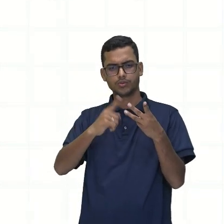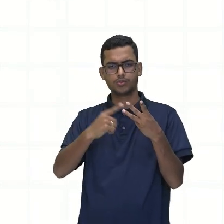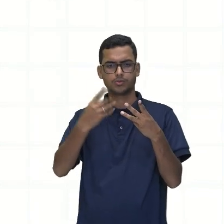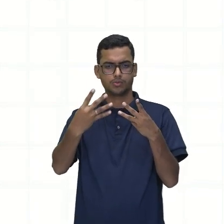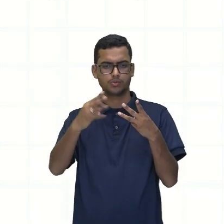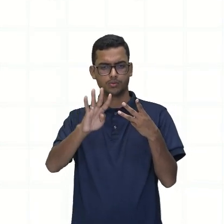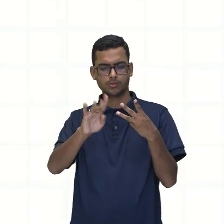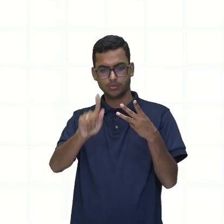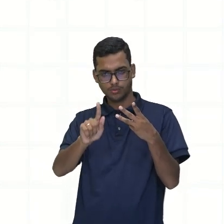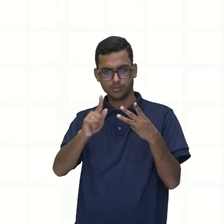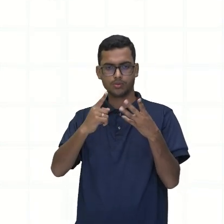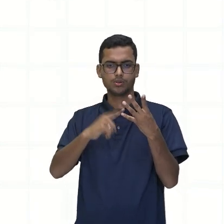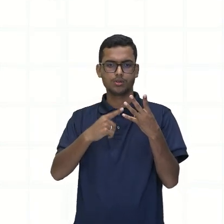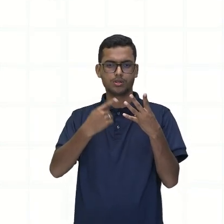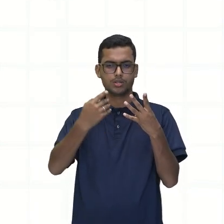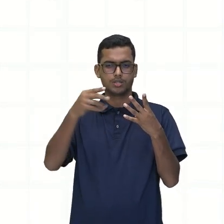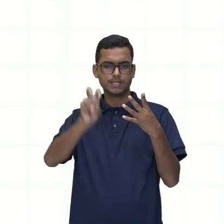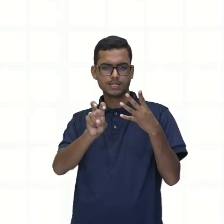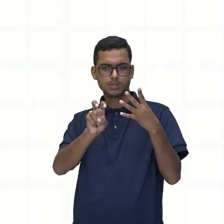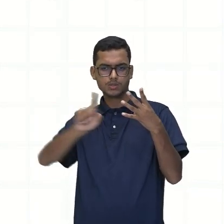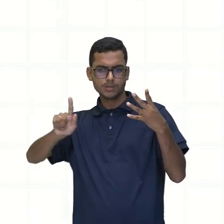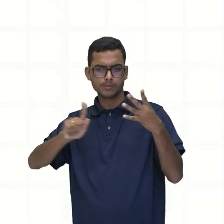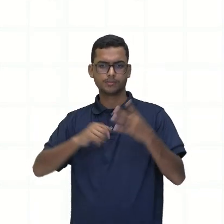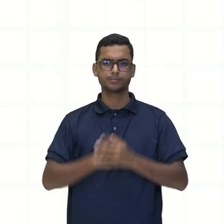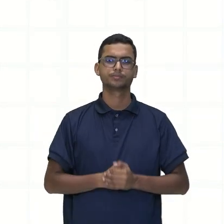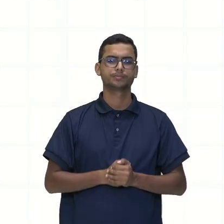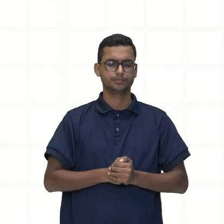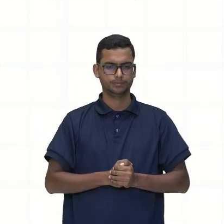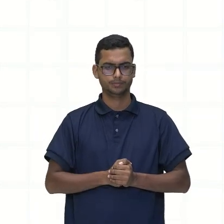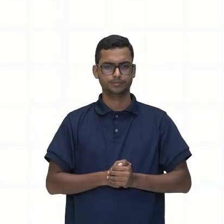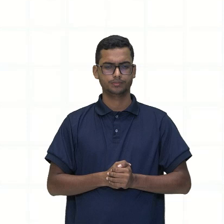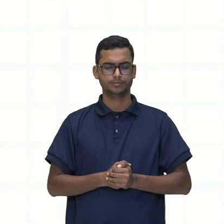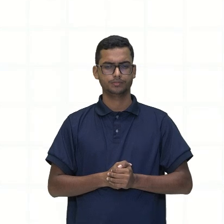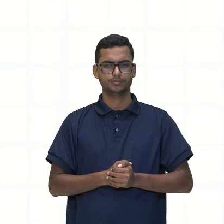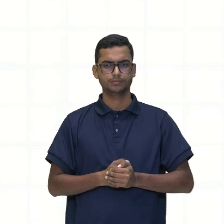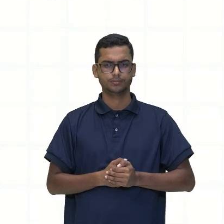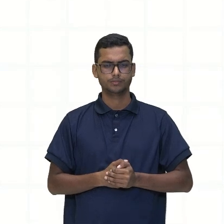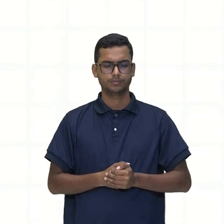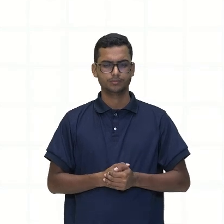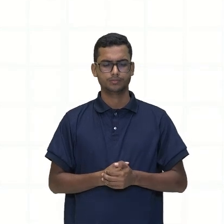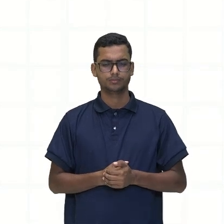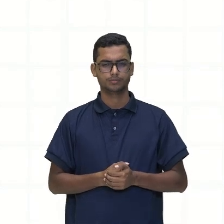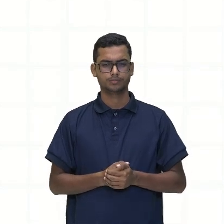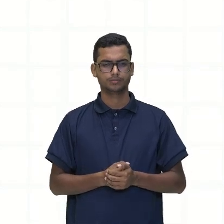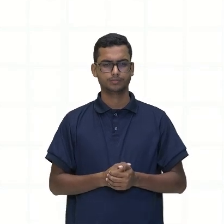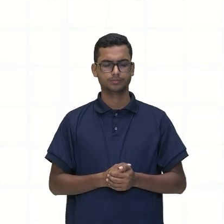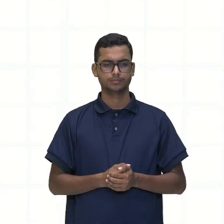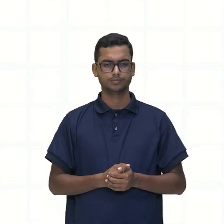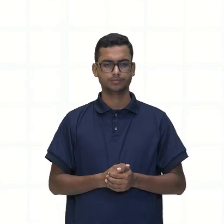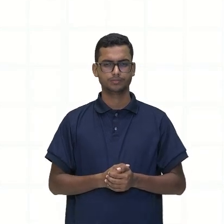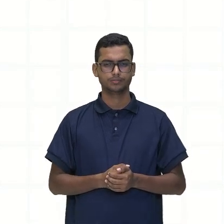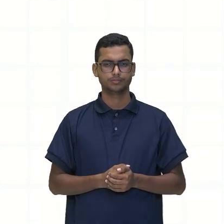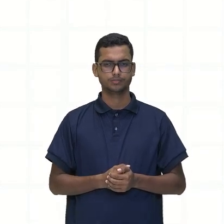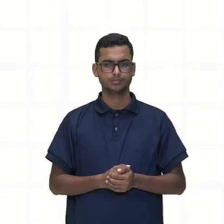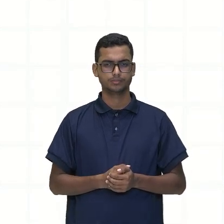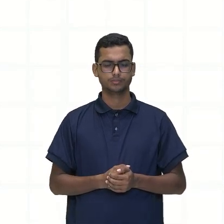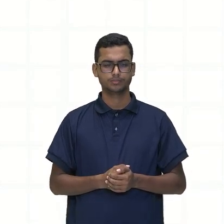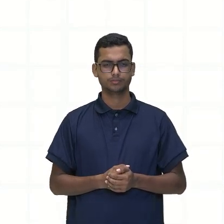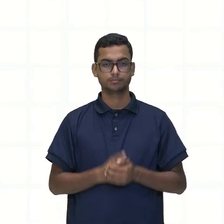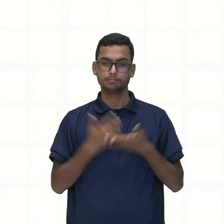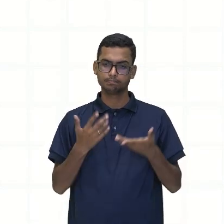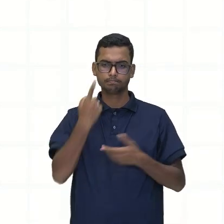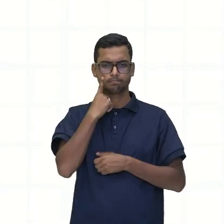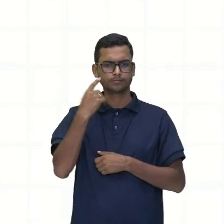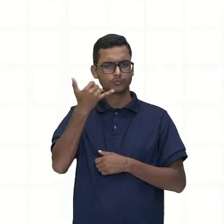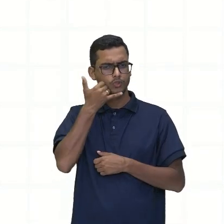4G, 4G. E agora nós temos o 5G, que é o 5G, não é? Então, acho que a maioria dos celulares